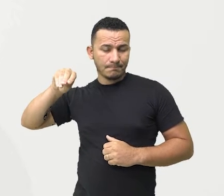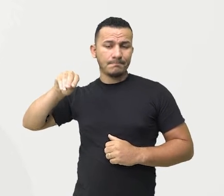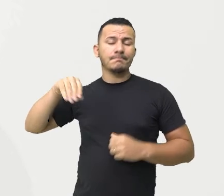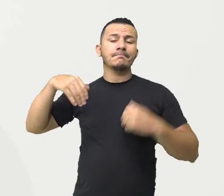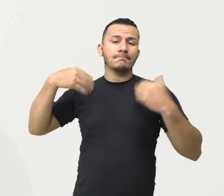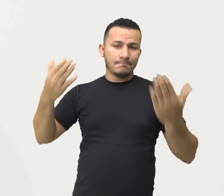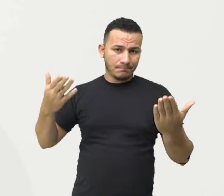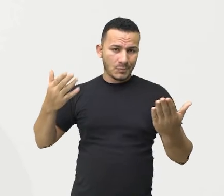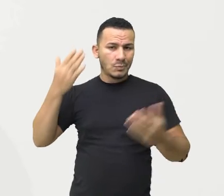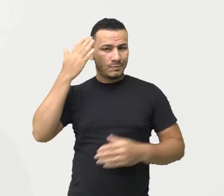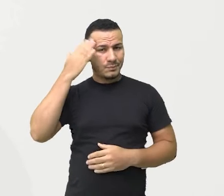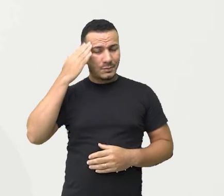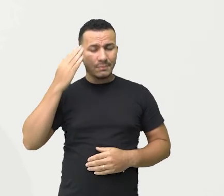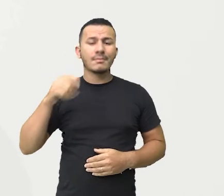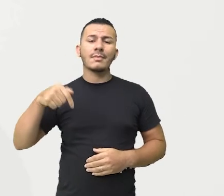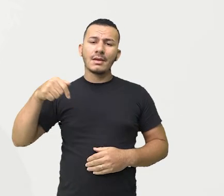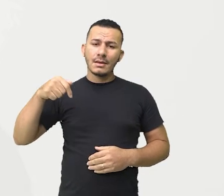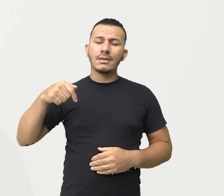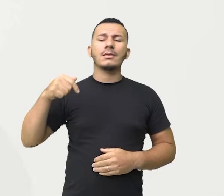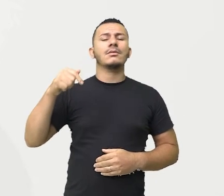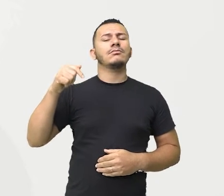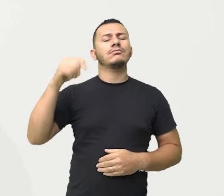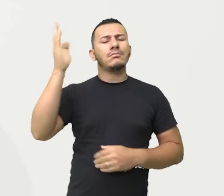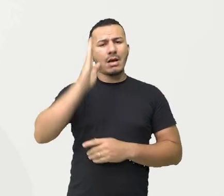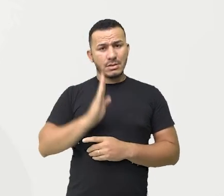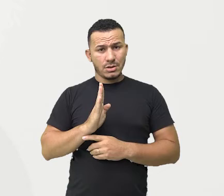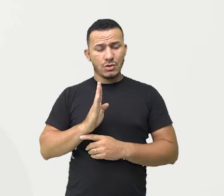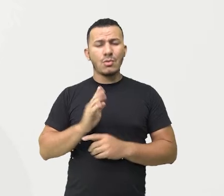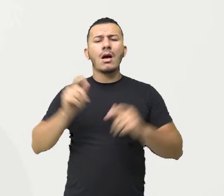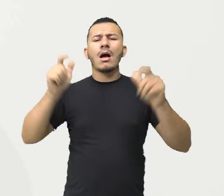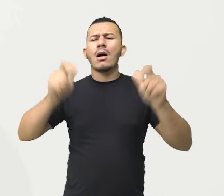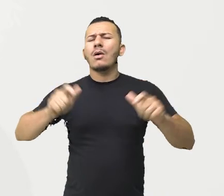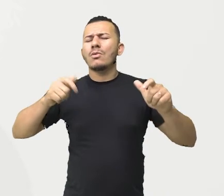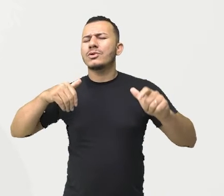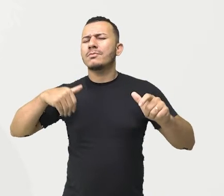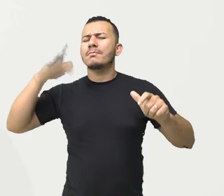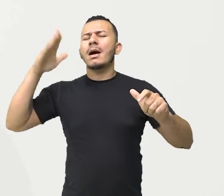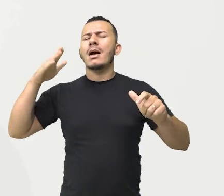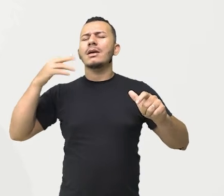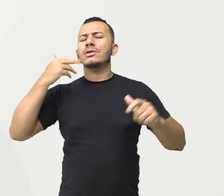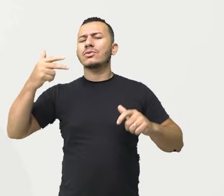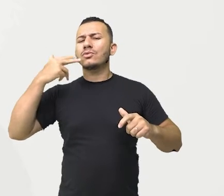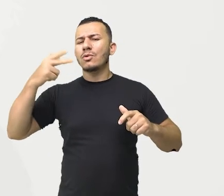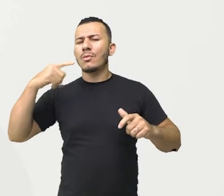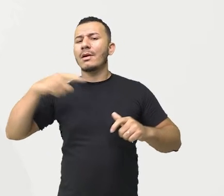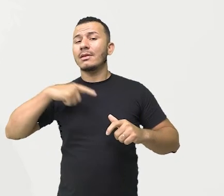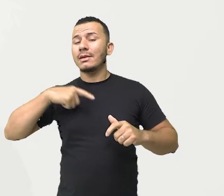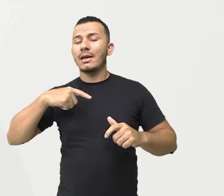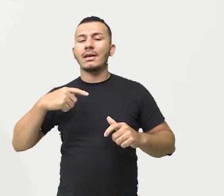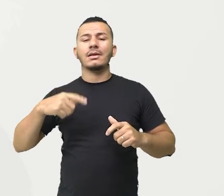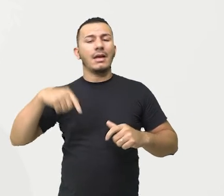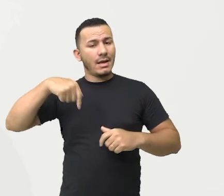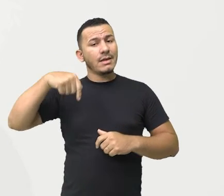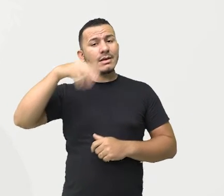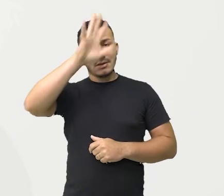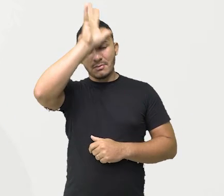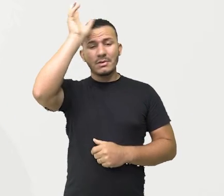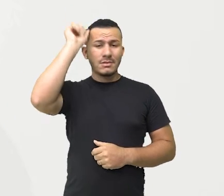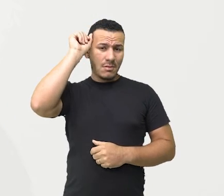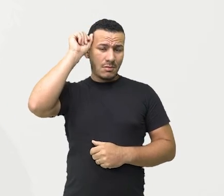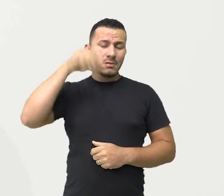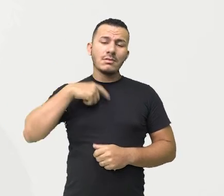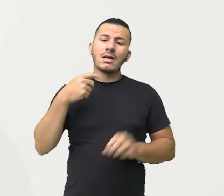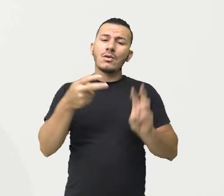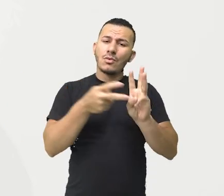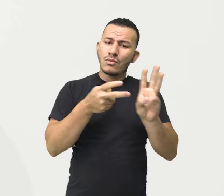diversidade linguística do nosso país está aqui no Amazonas, né? Que nós temos as línguas dos povos indígenas, né?